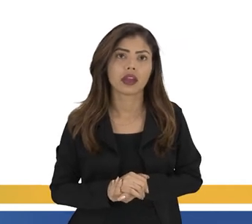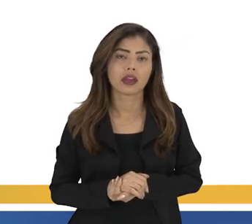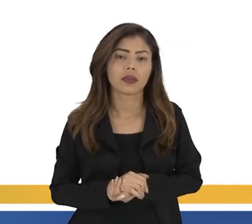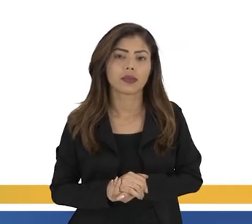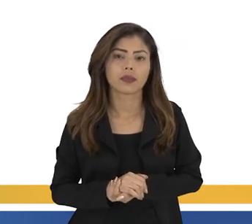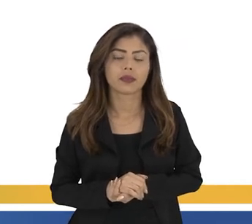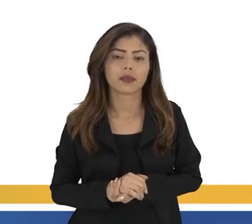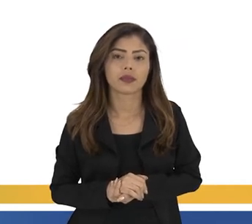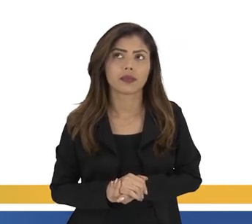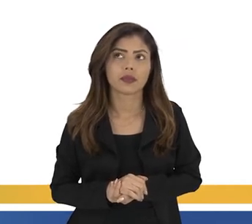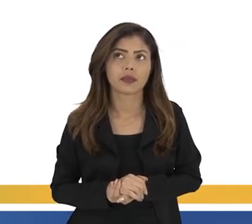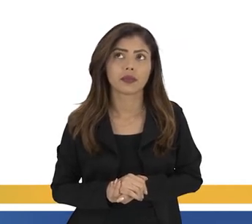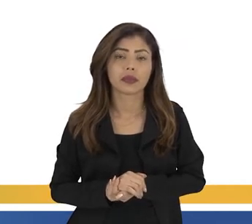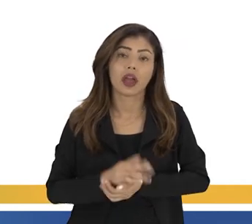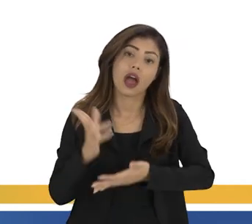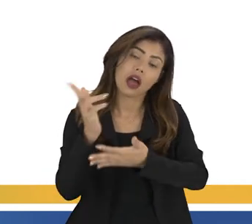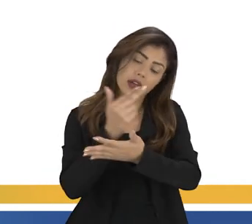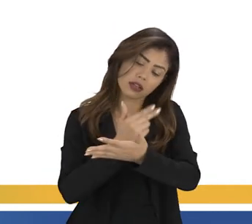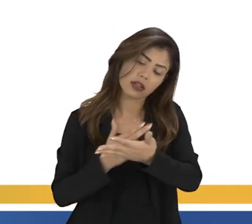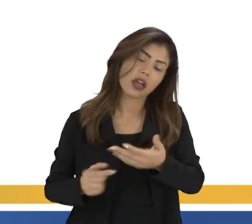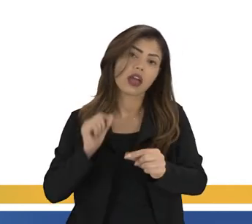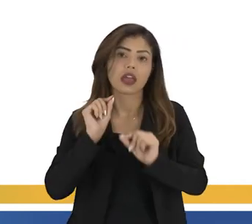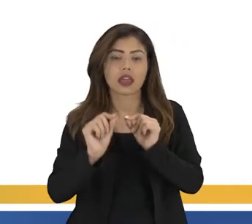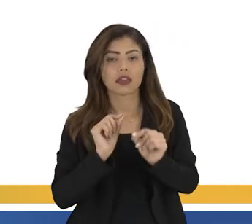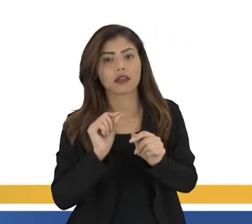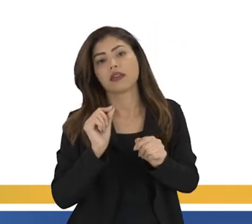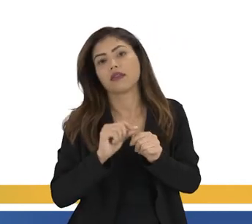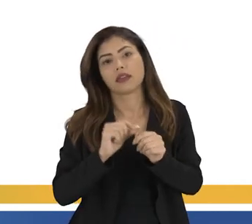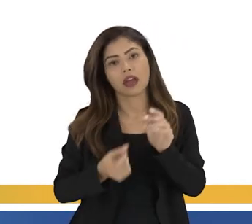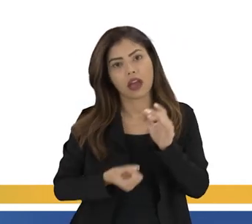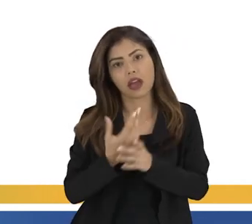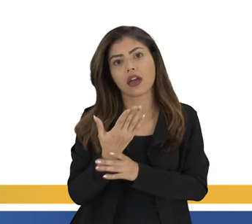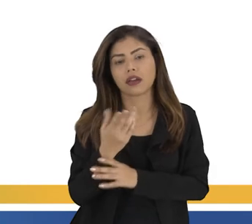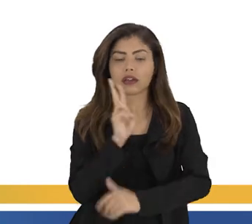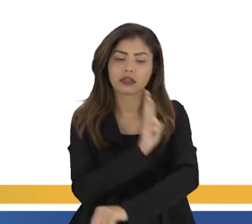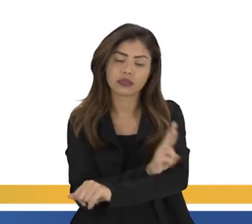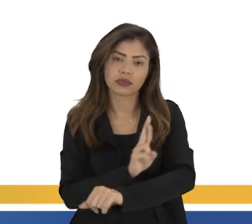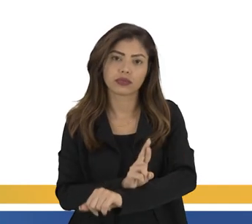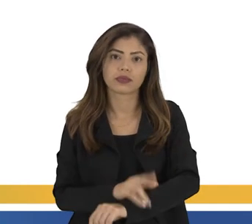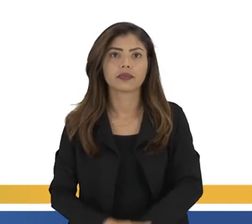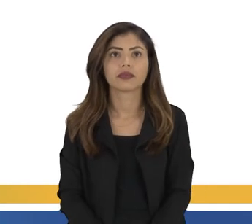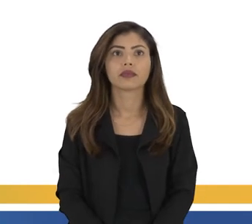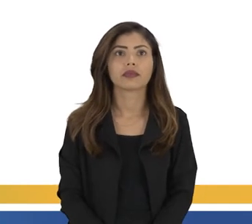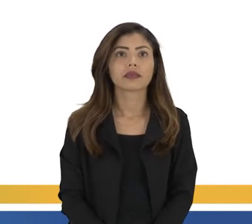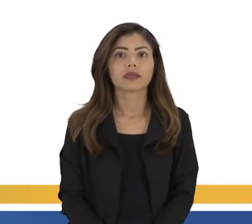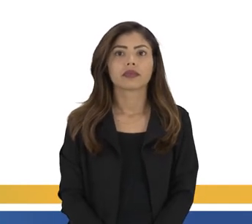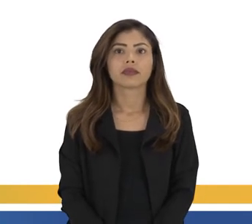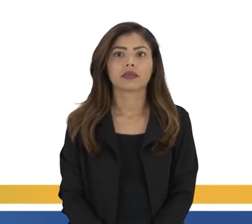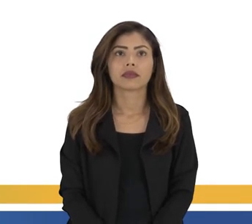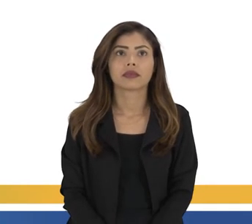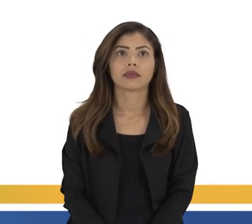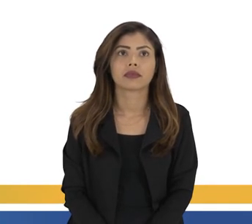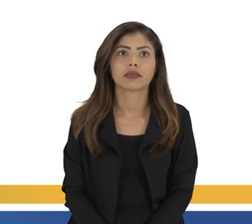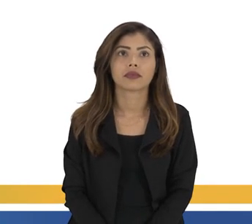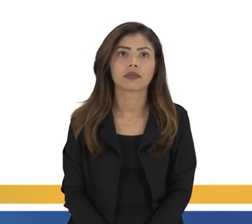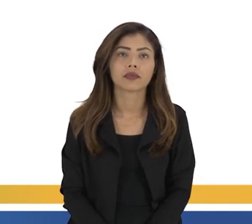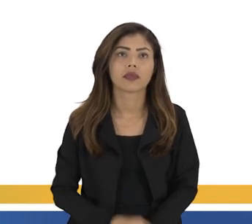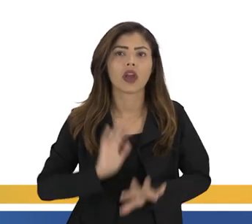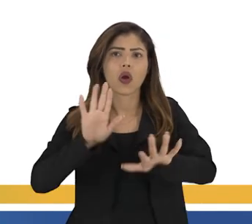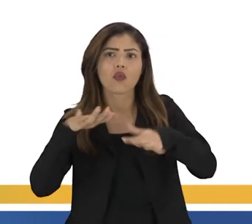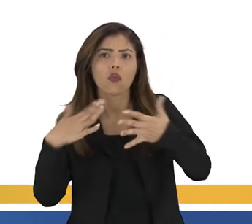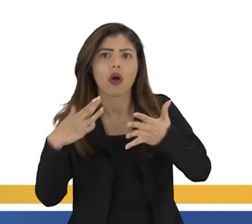era o tipo de arte né que eles produziam em termos religiosos é e